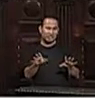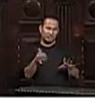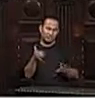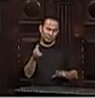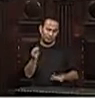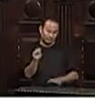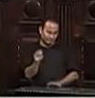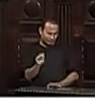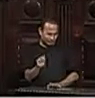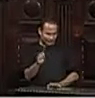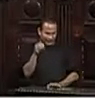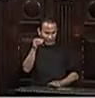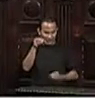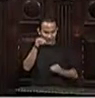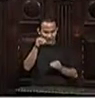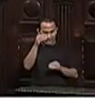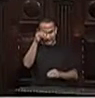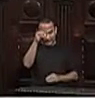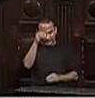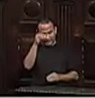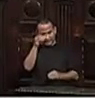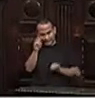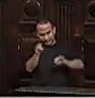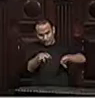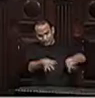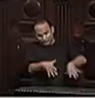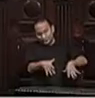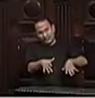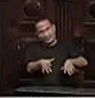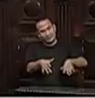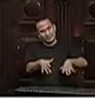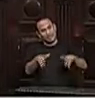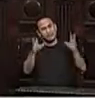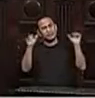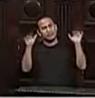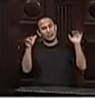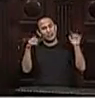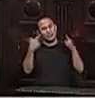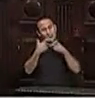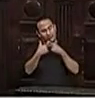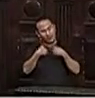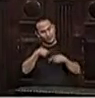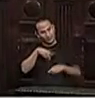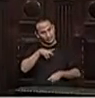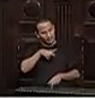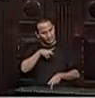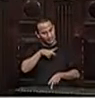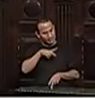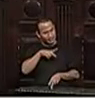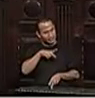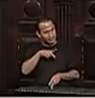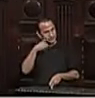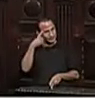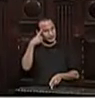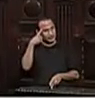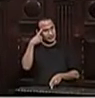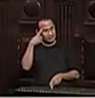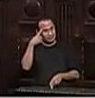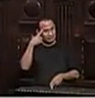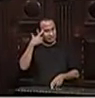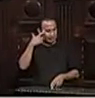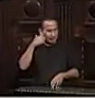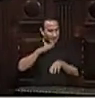abandonei esta causa, porque eu particularmente considero mais arma, mais crime.